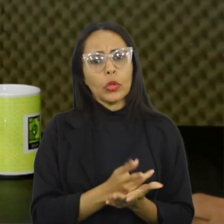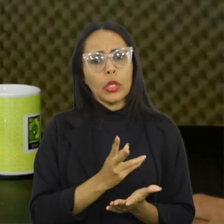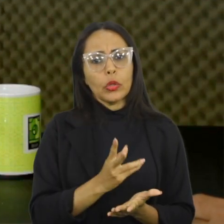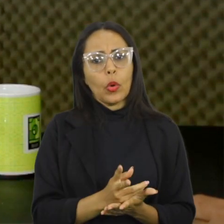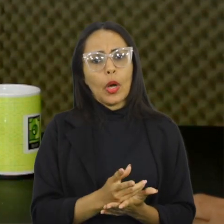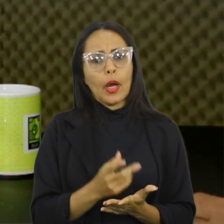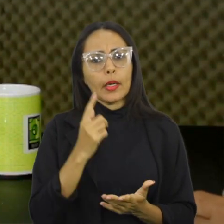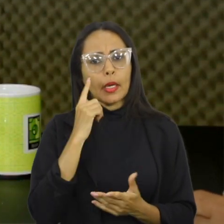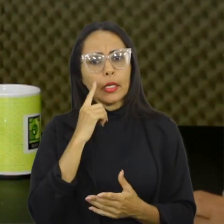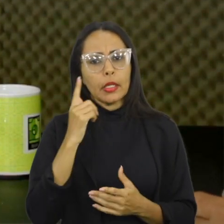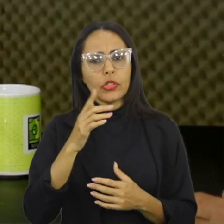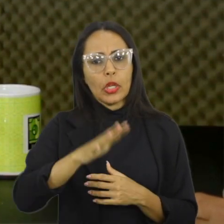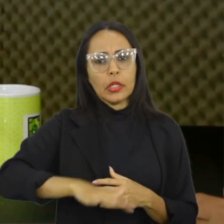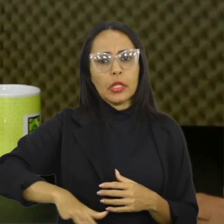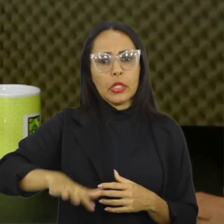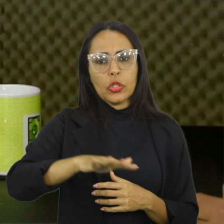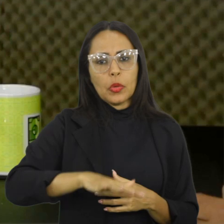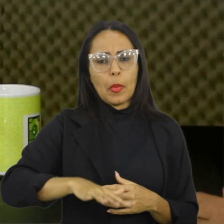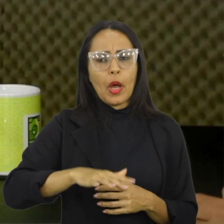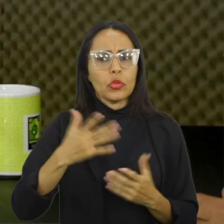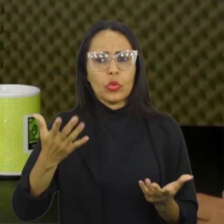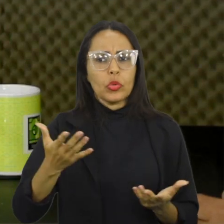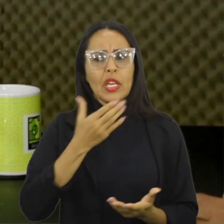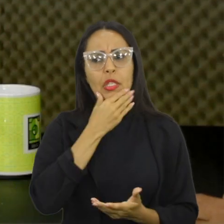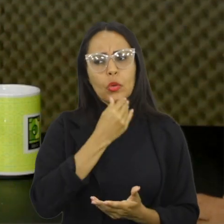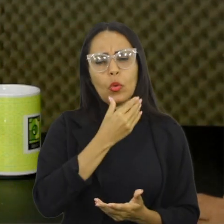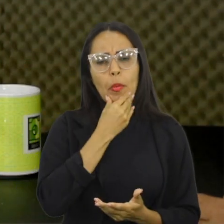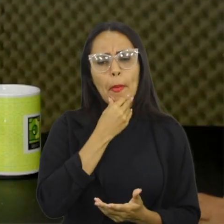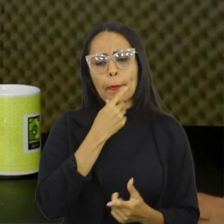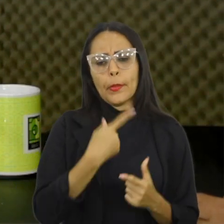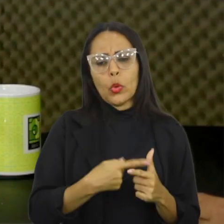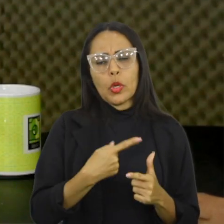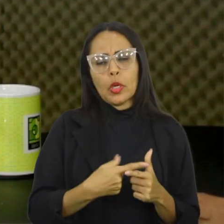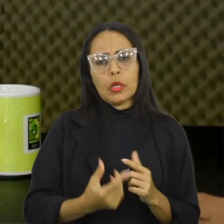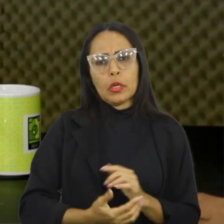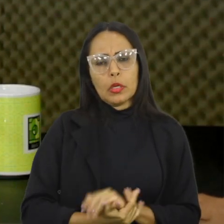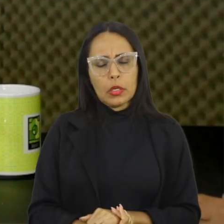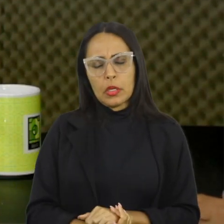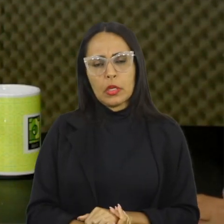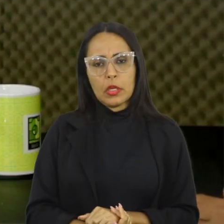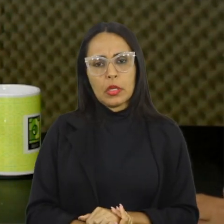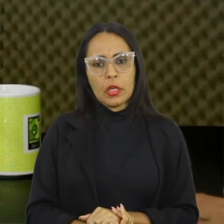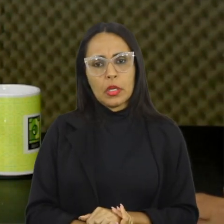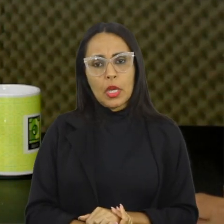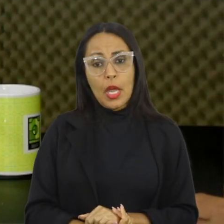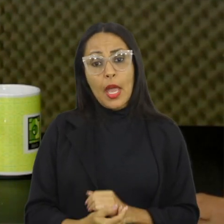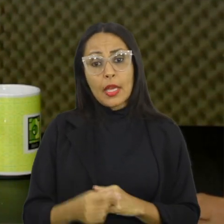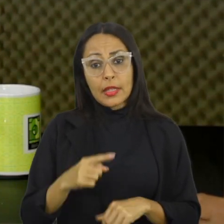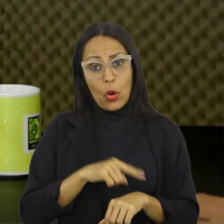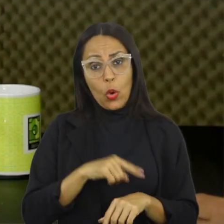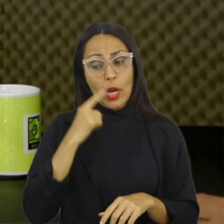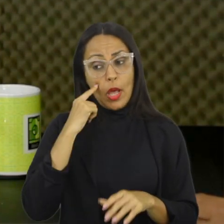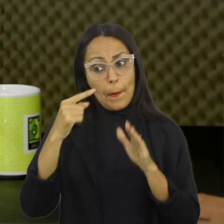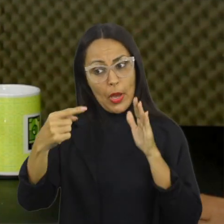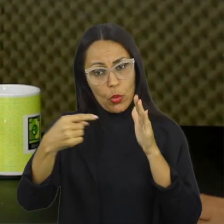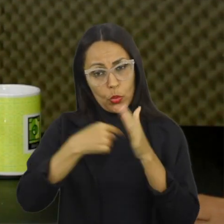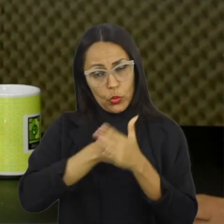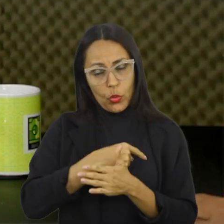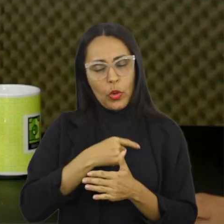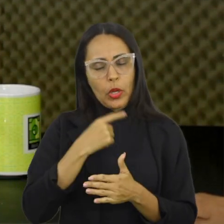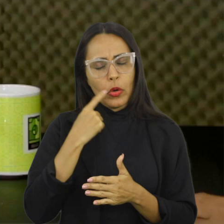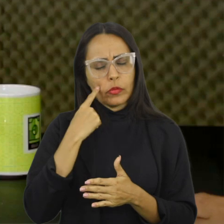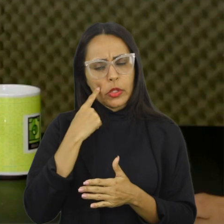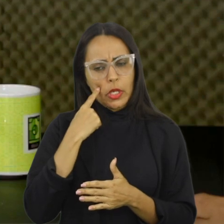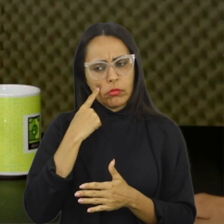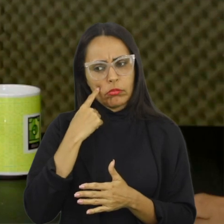continua querendo estar nesse espaço que é dos homens? Por quê? E na hora que ela me questionou isso,